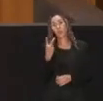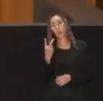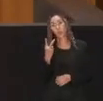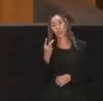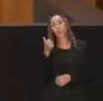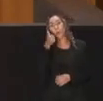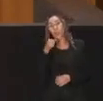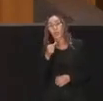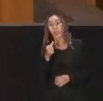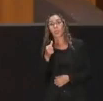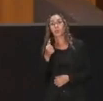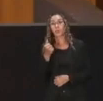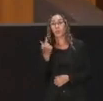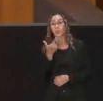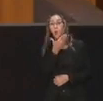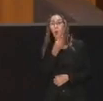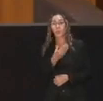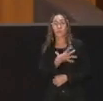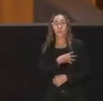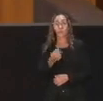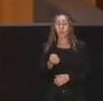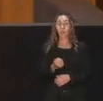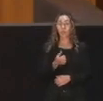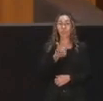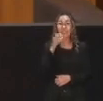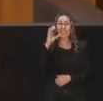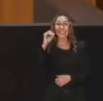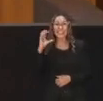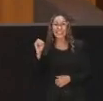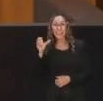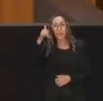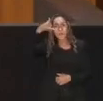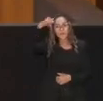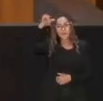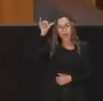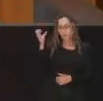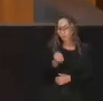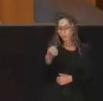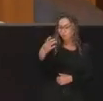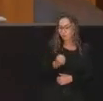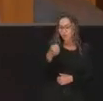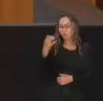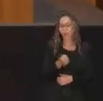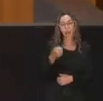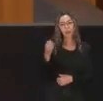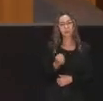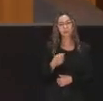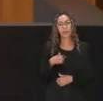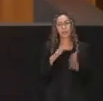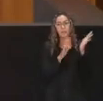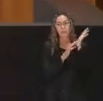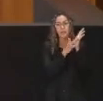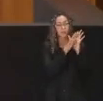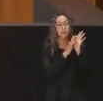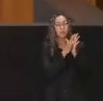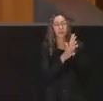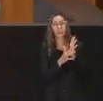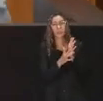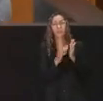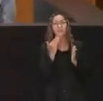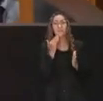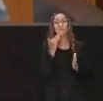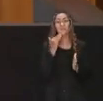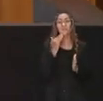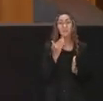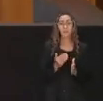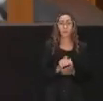Tenho umas 100 vacas leiteiras, tudo tirado, minha mão escalejada, tirado na foice. Eu uso num grupo lá do Joel Pereira, que